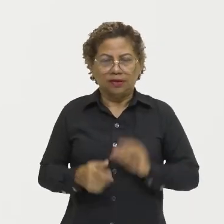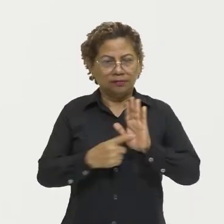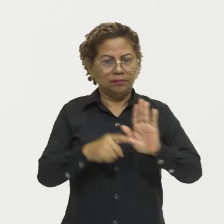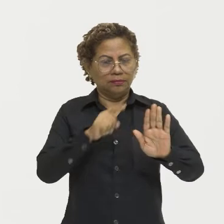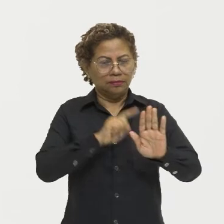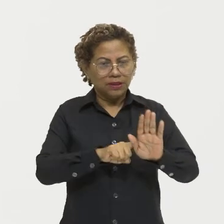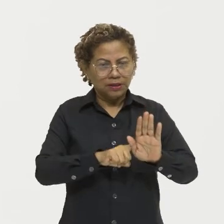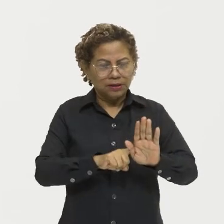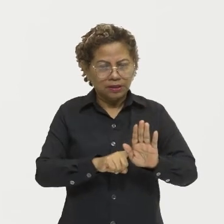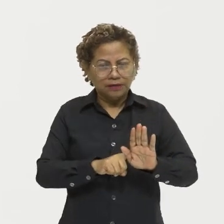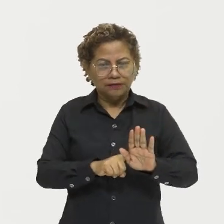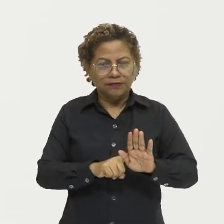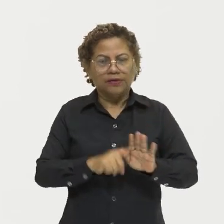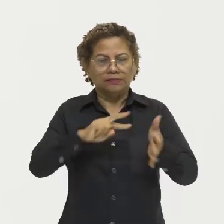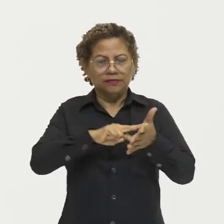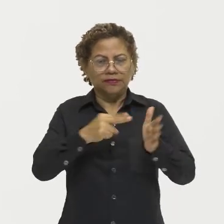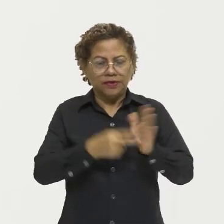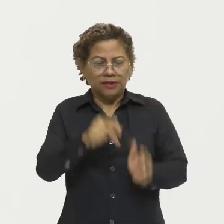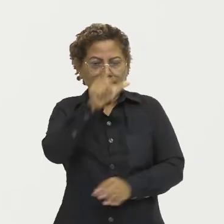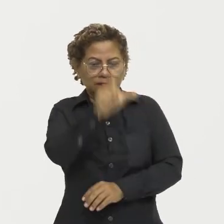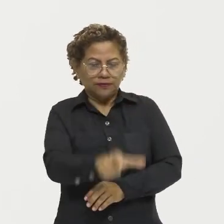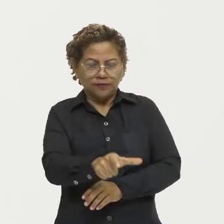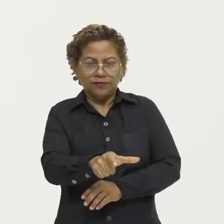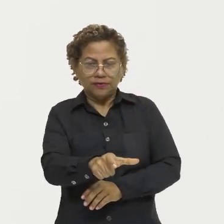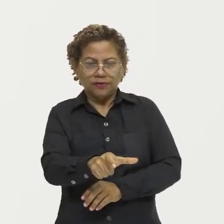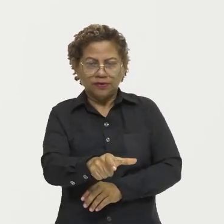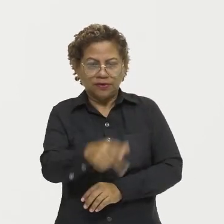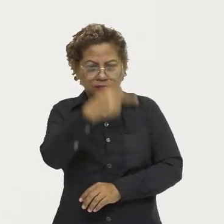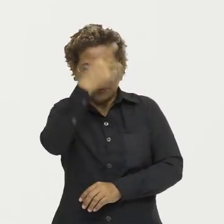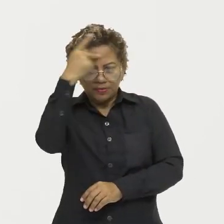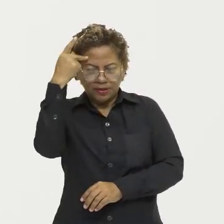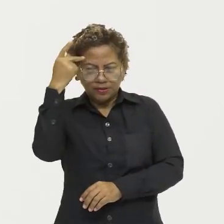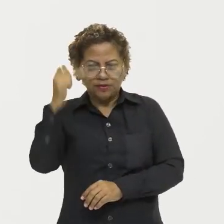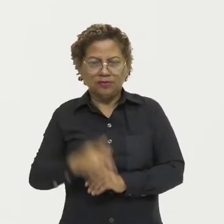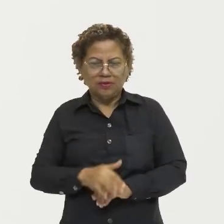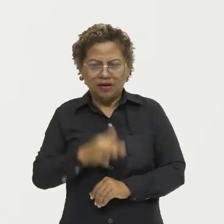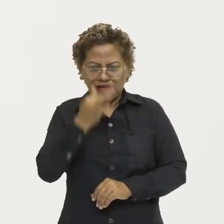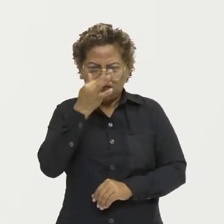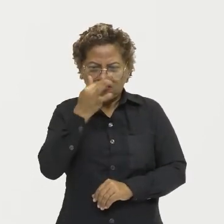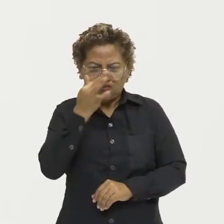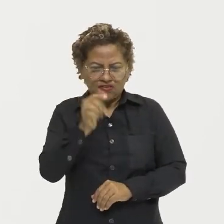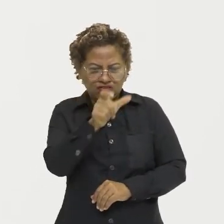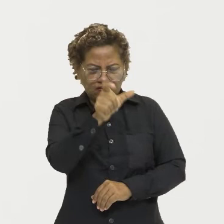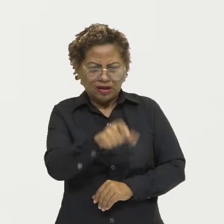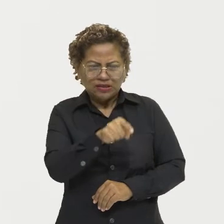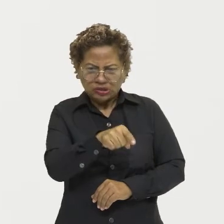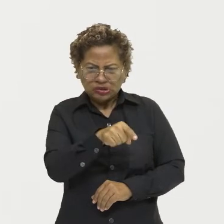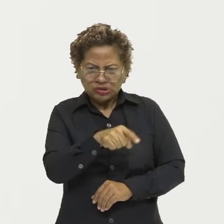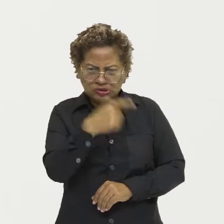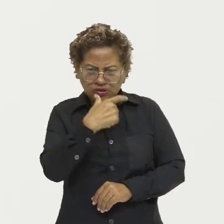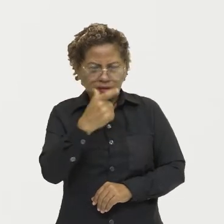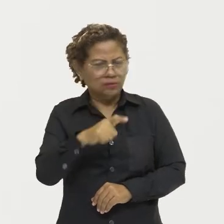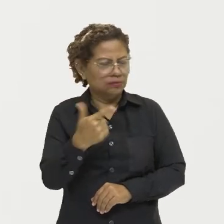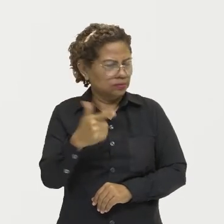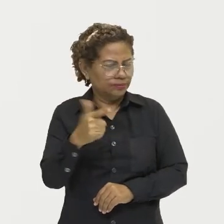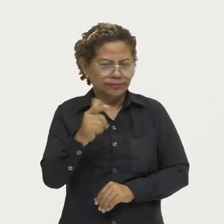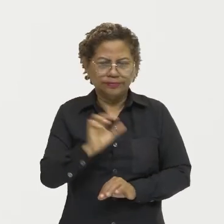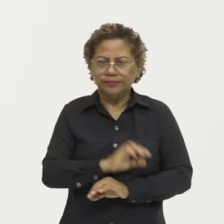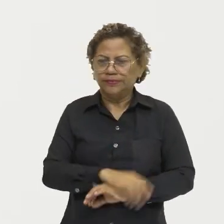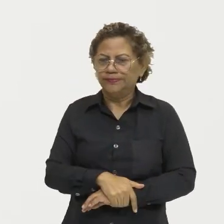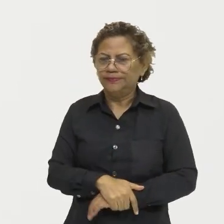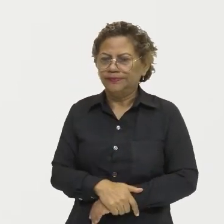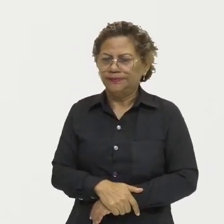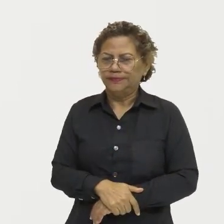Por quê? Porque as rosas não têm essa habilidade de chorar, não é? Então, por